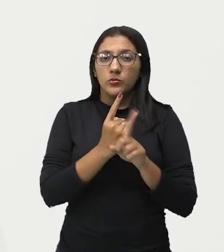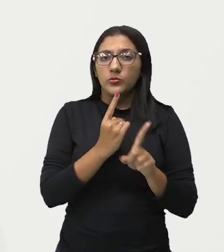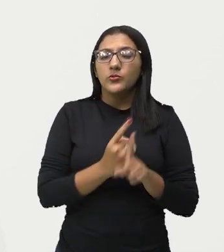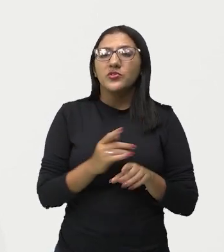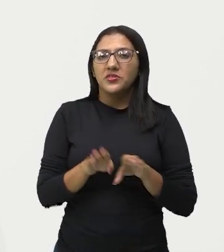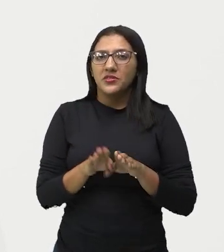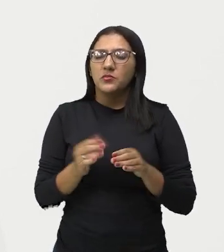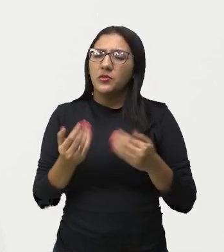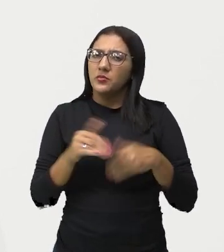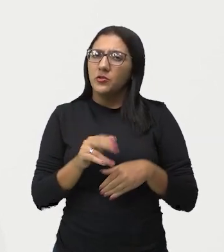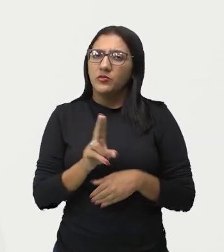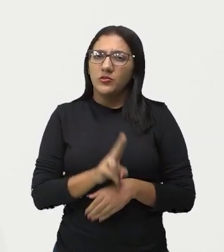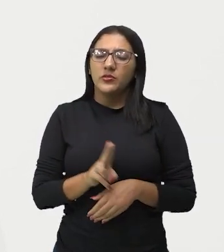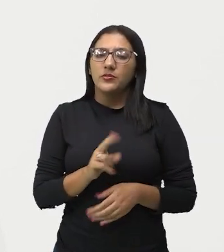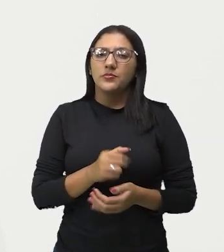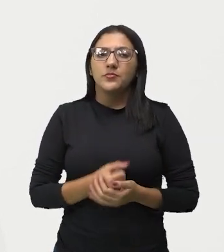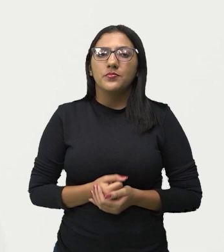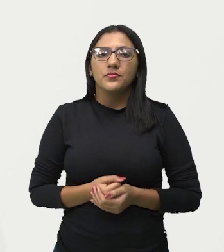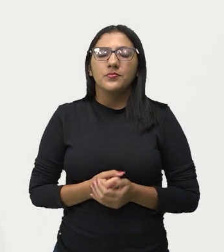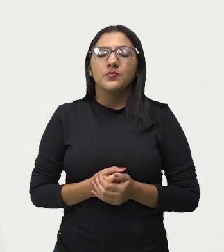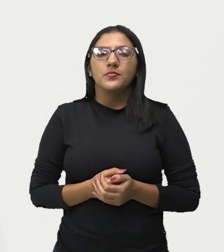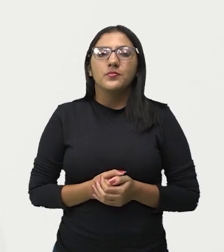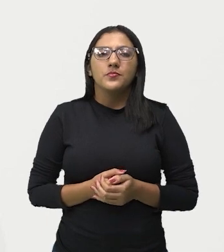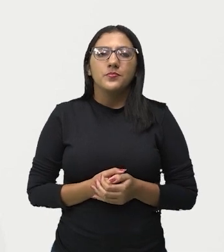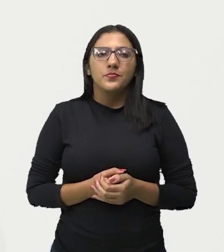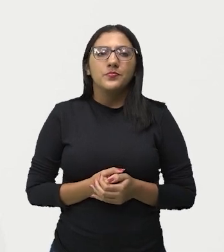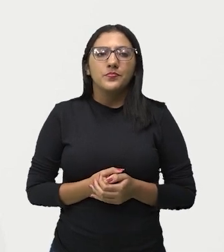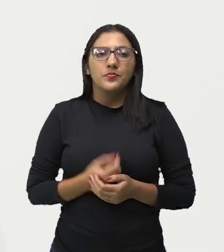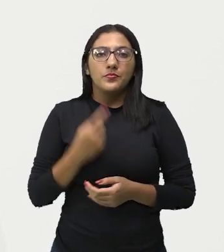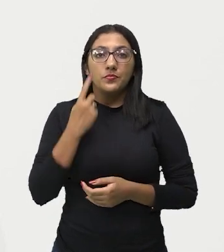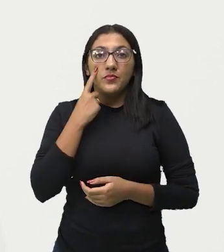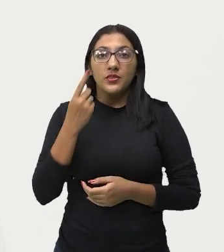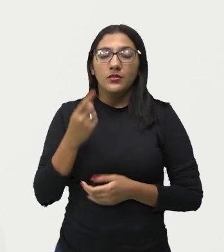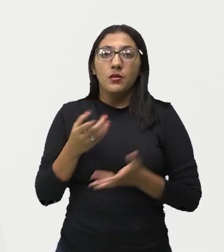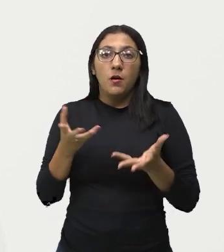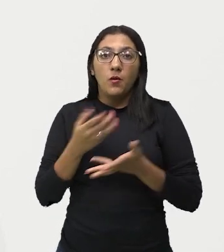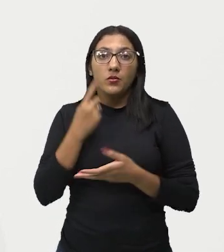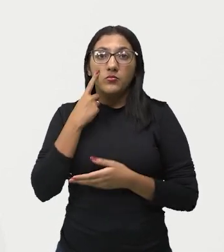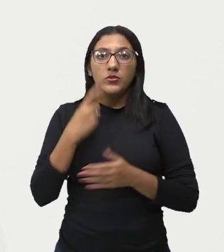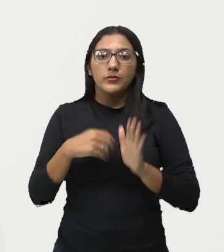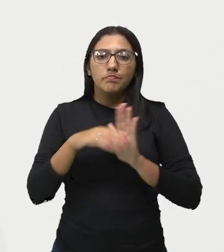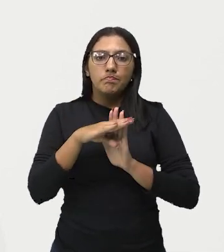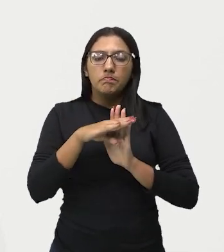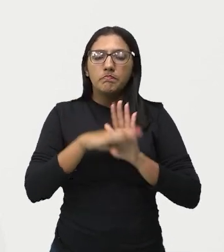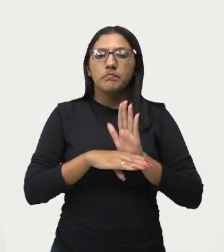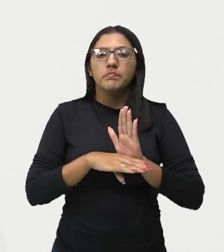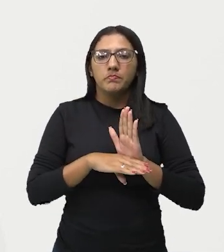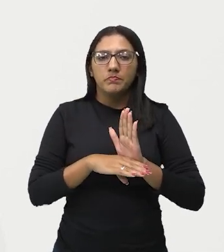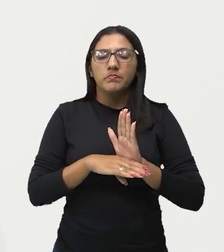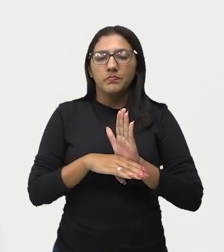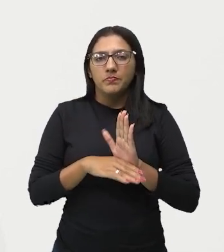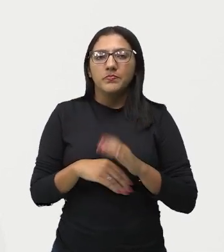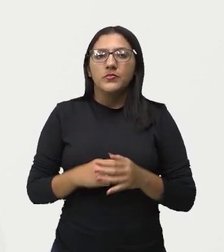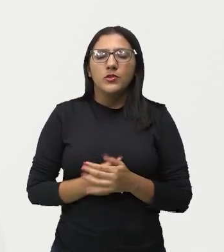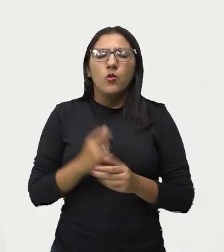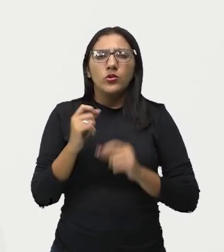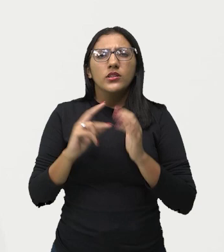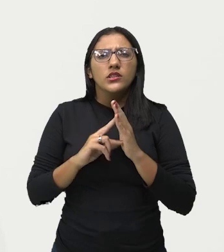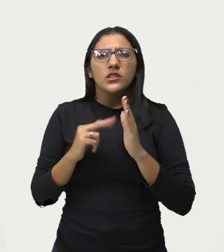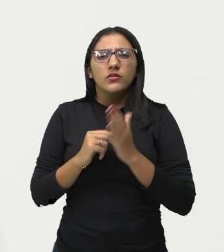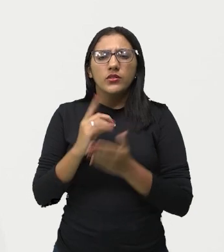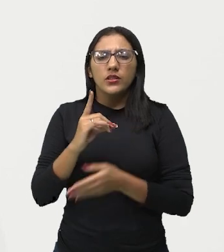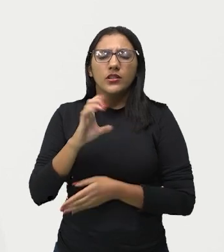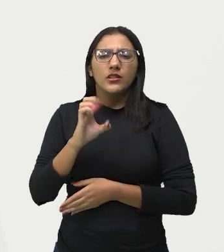da prova. Agora sim, vamos falar agora de desconto, tá legal? Desconto. E o que é o